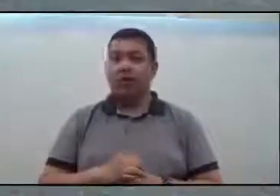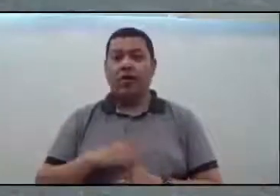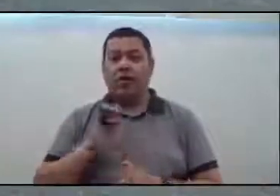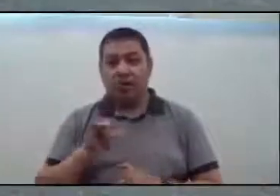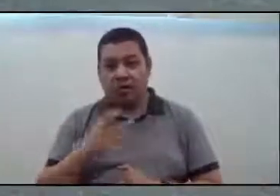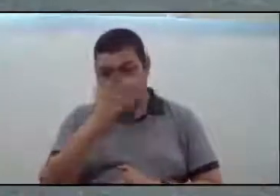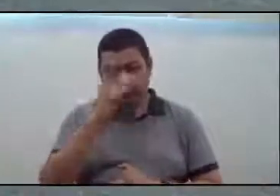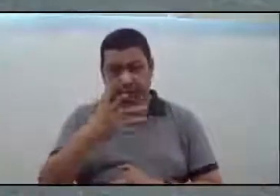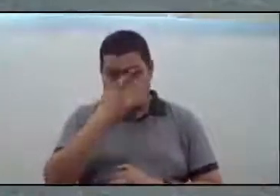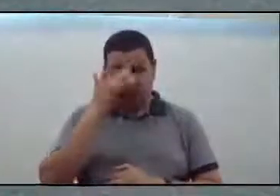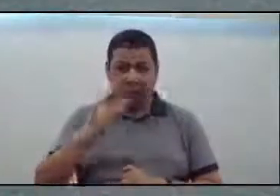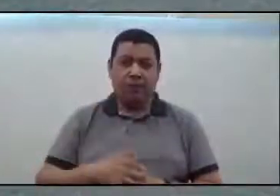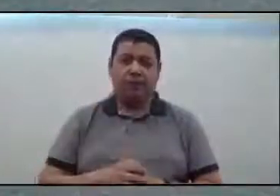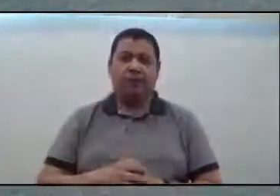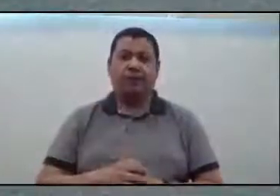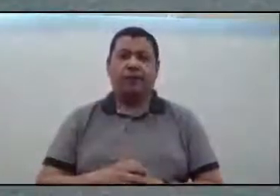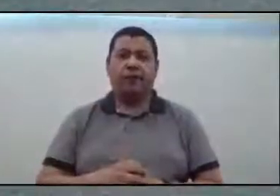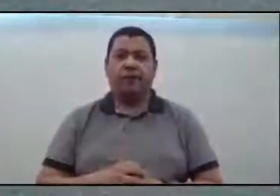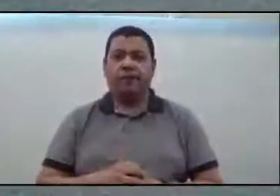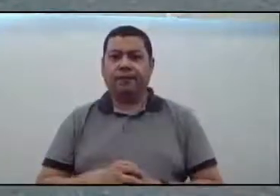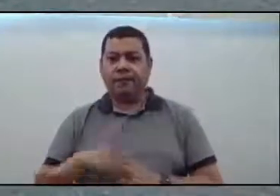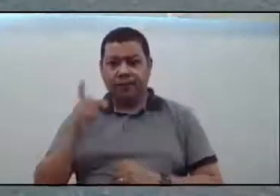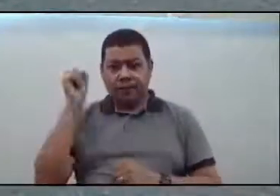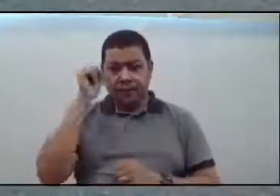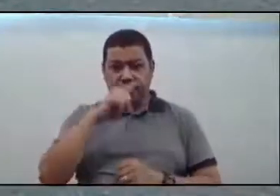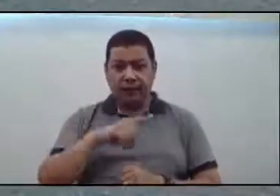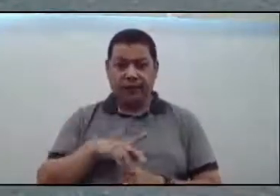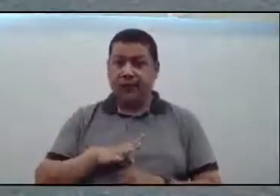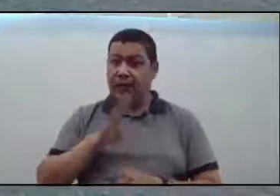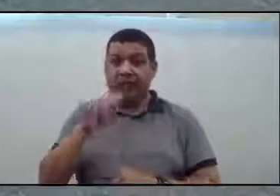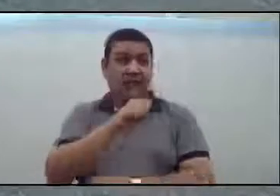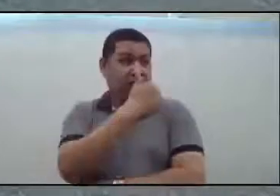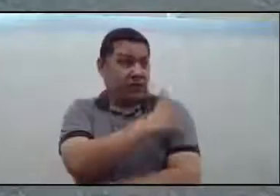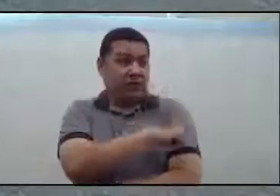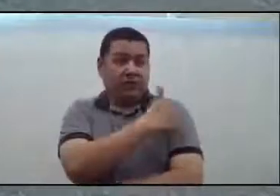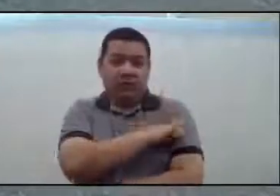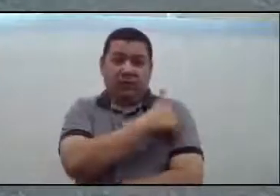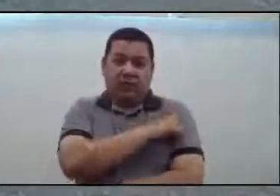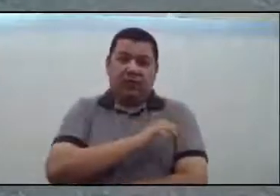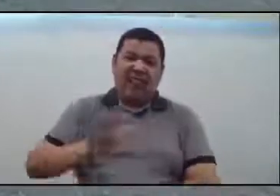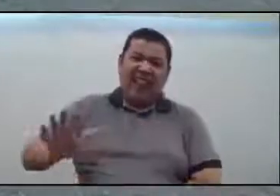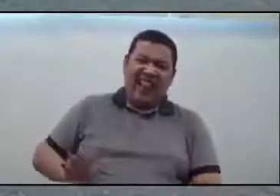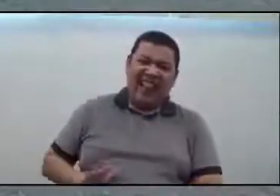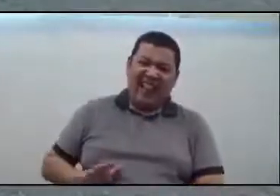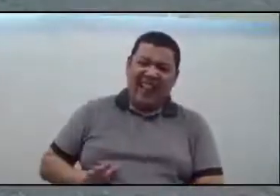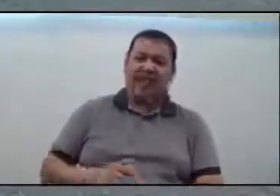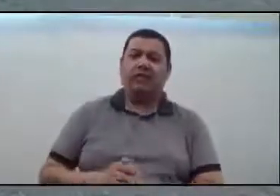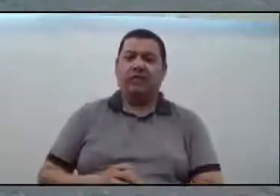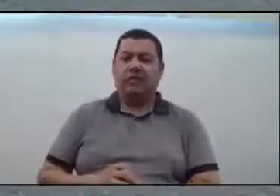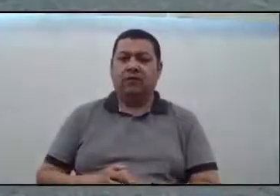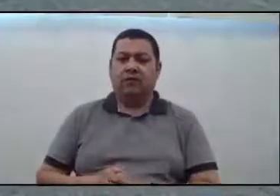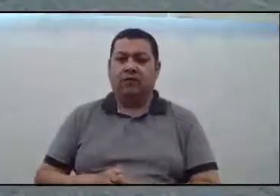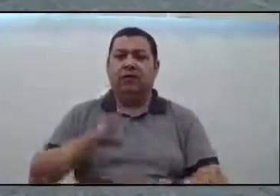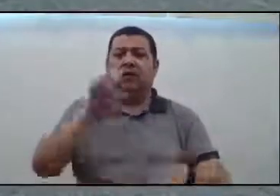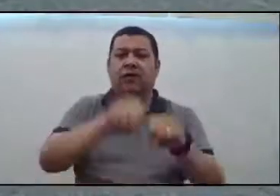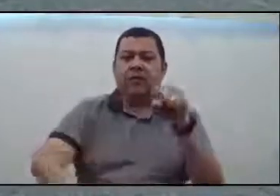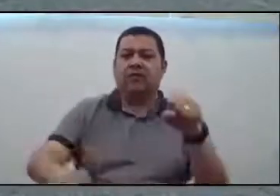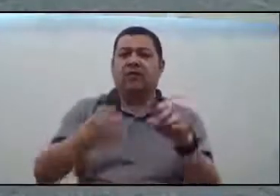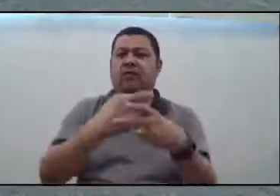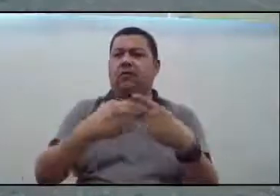brasileiro tudo naquela situação que está no Rio de Janeiro, passando fome, se matando? Será que ele quer ver o